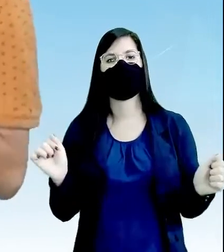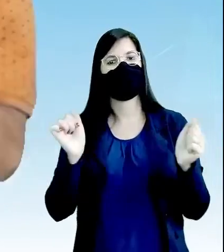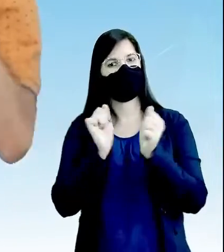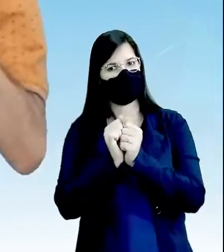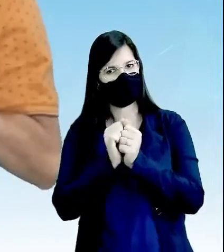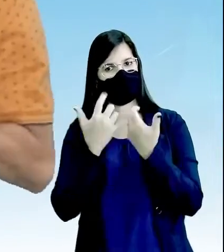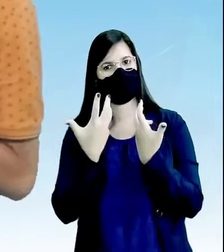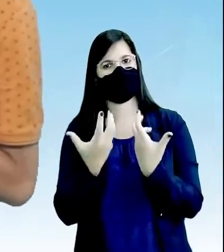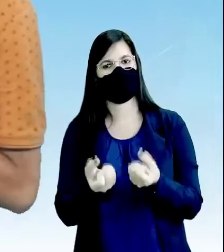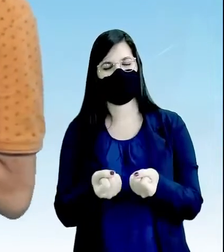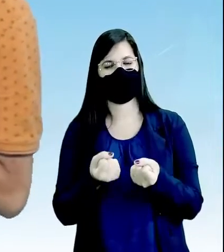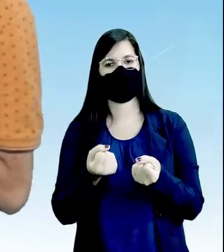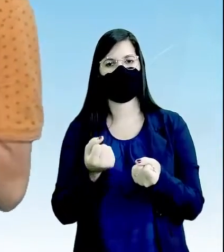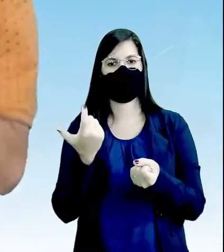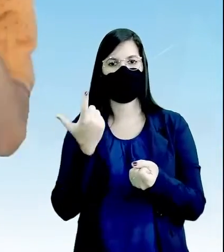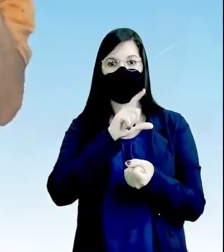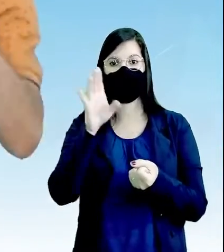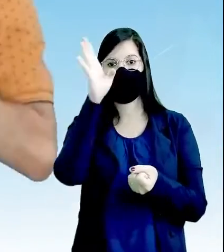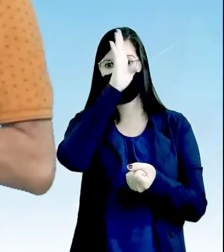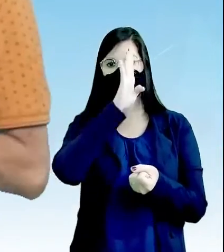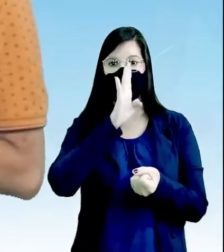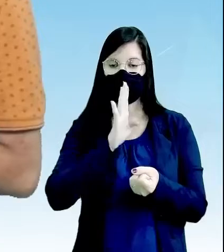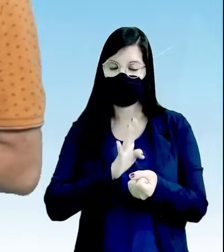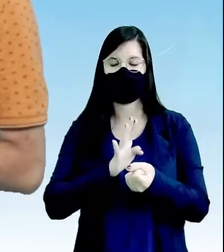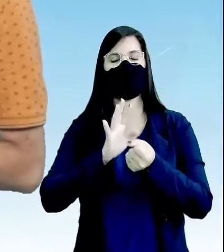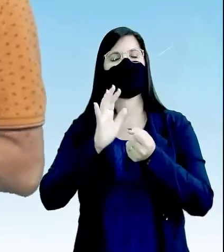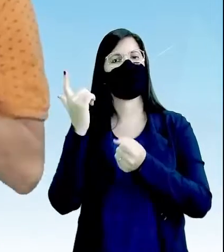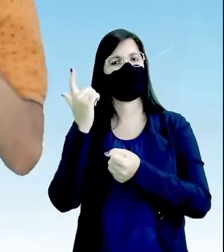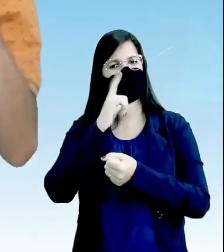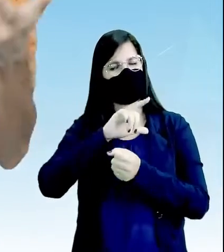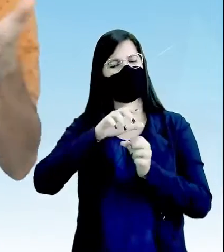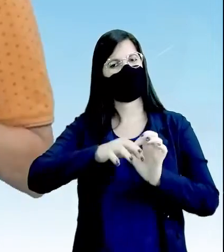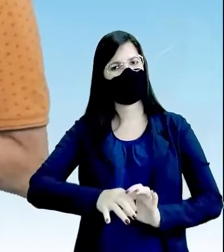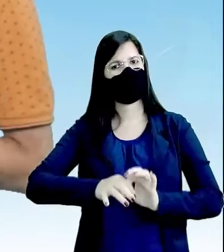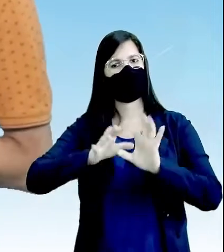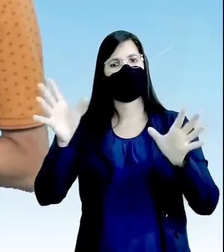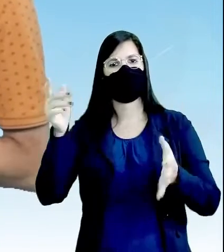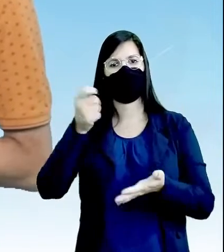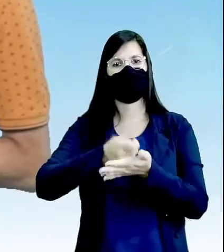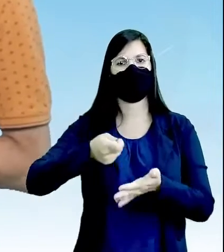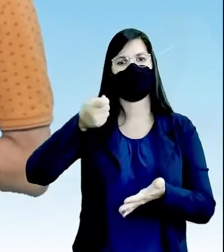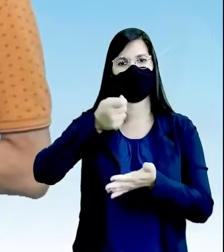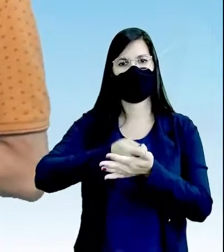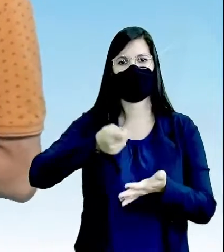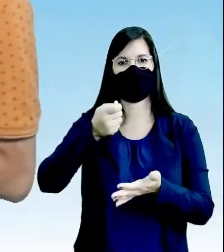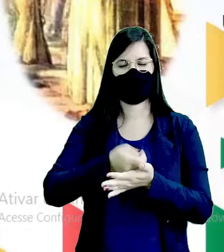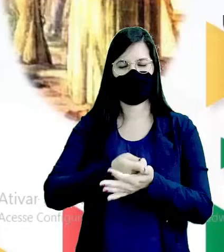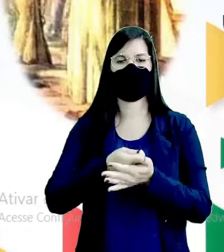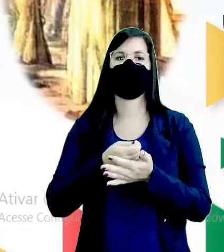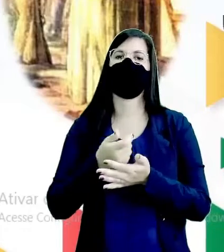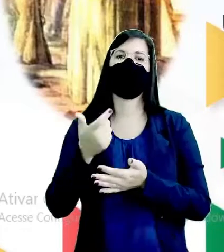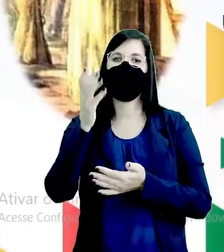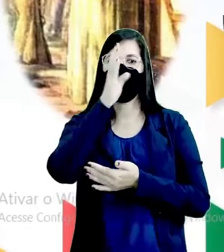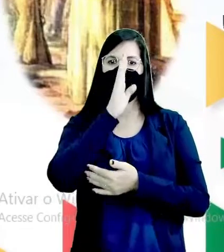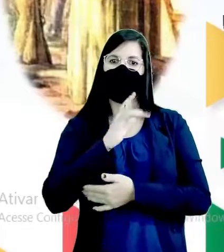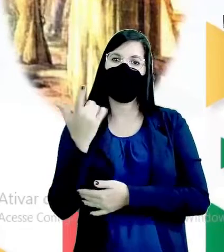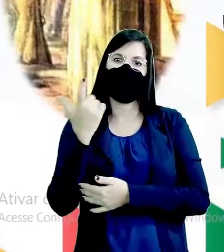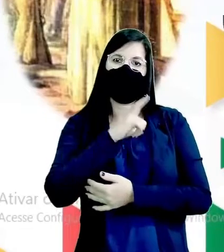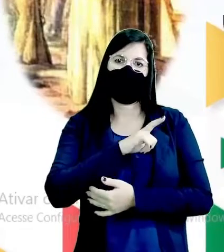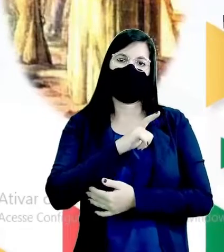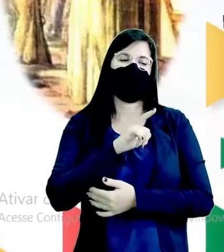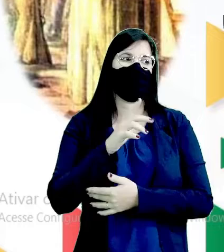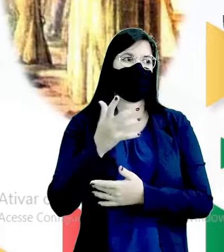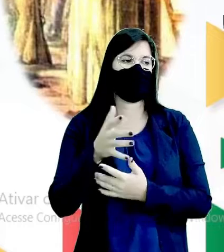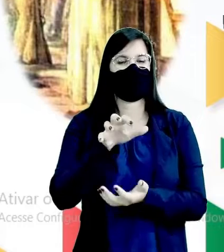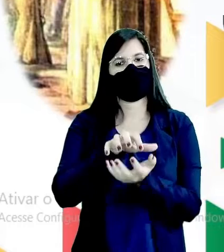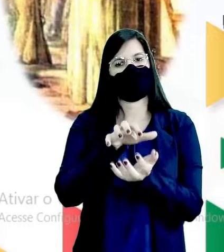luta pela independência do Brasil e na formação de uma república. Ele defendia a proclamação da república. Interessante que aqui em